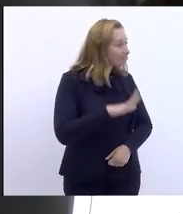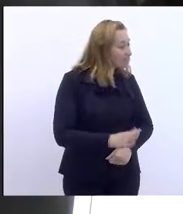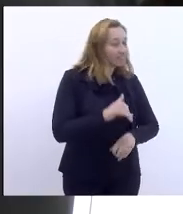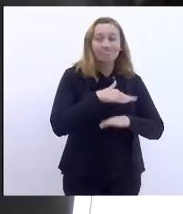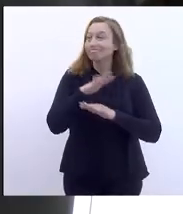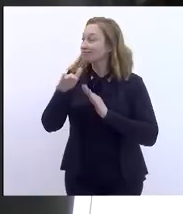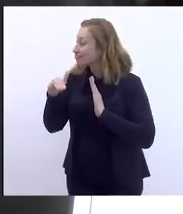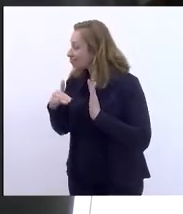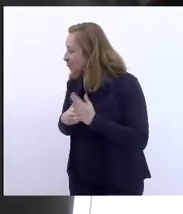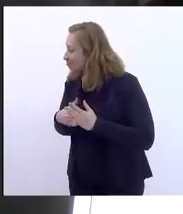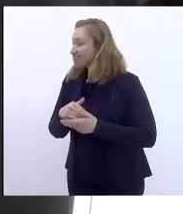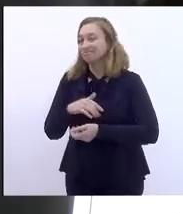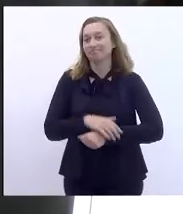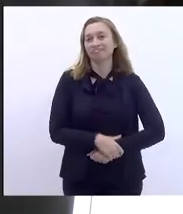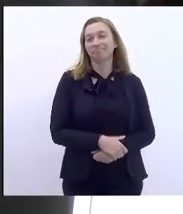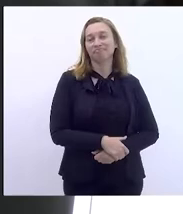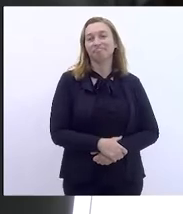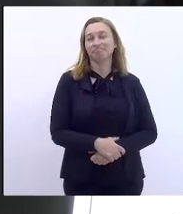todos é